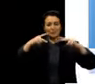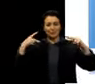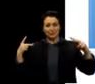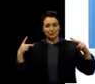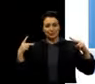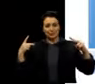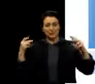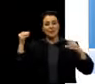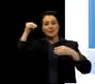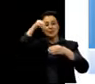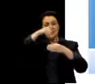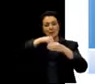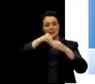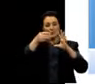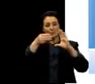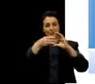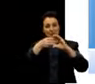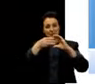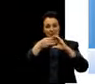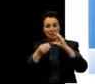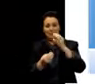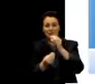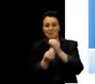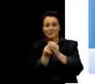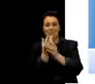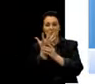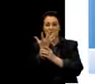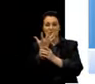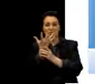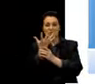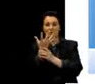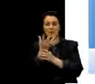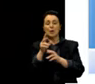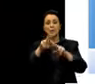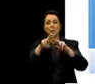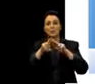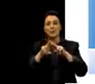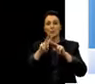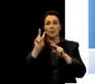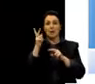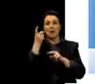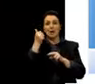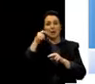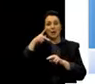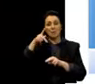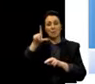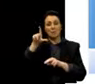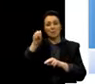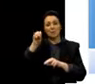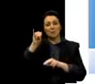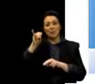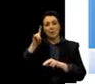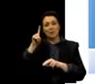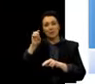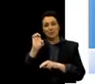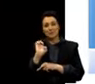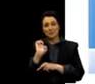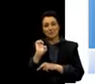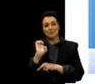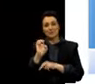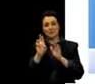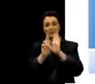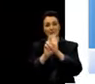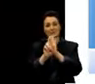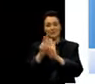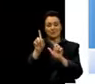germinativa, sendo, portanto, haploides, representada pela letra